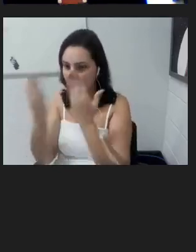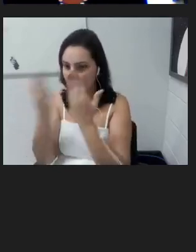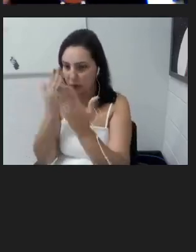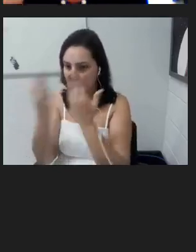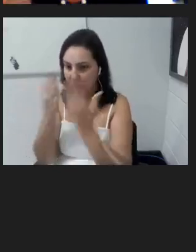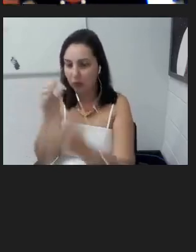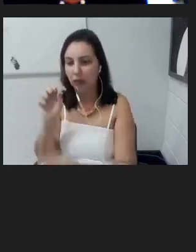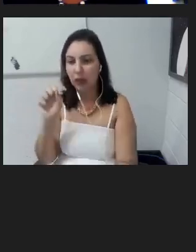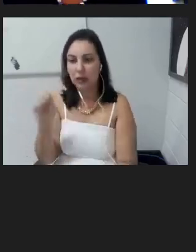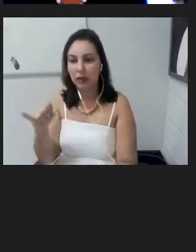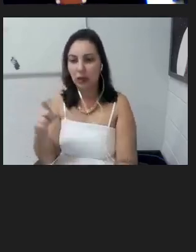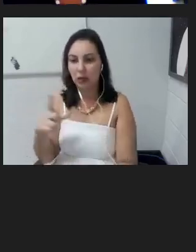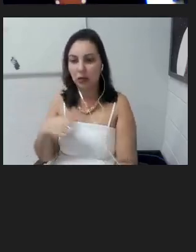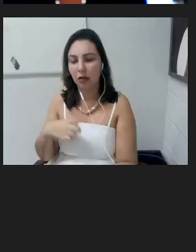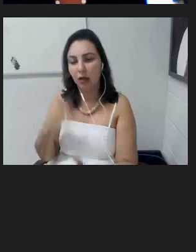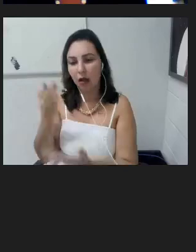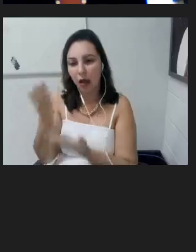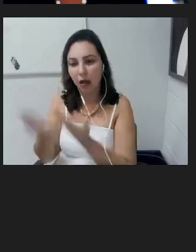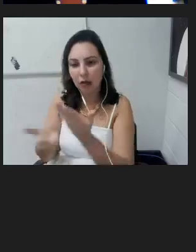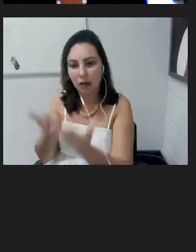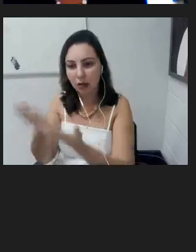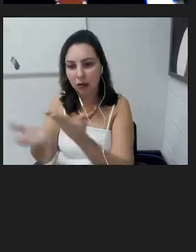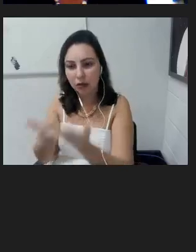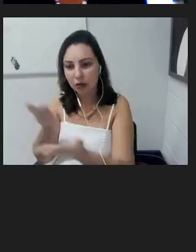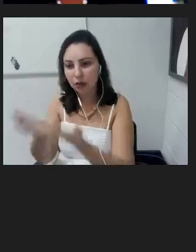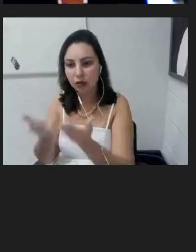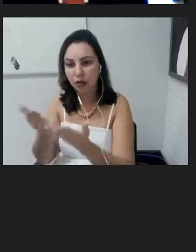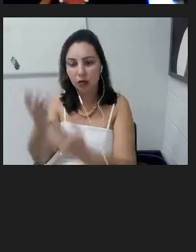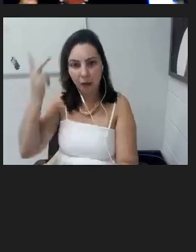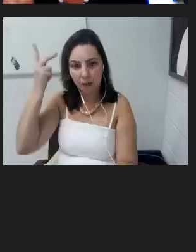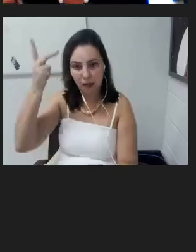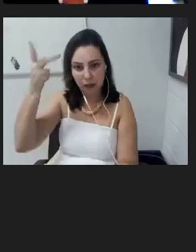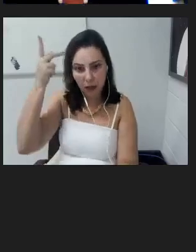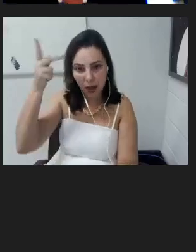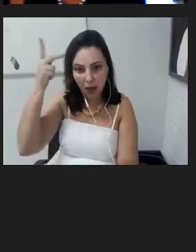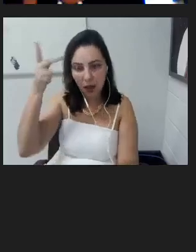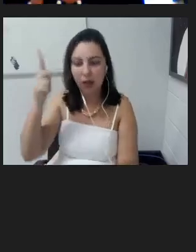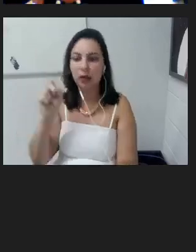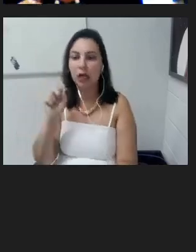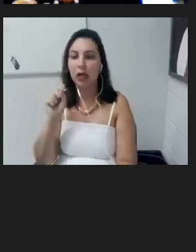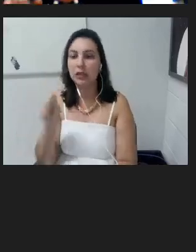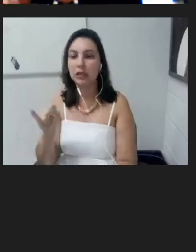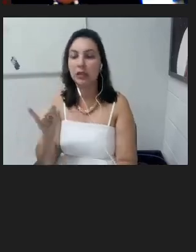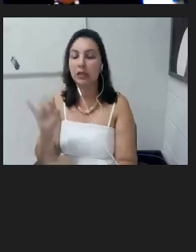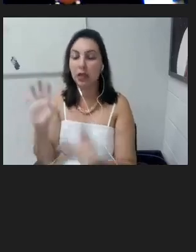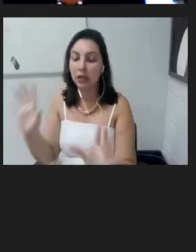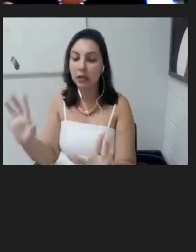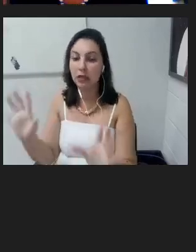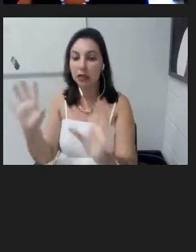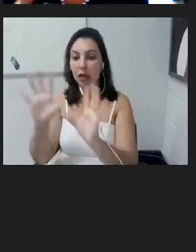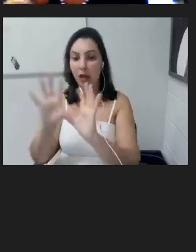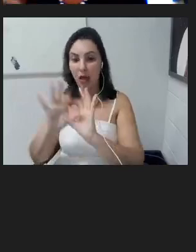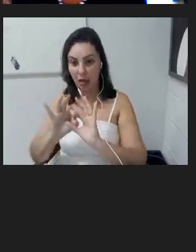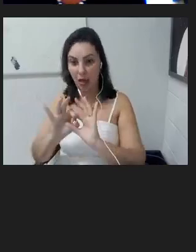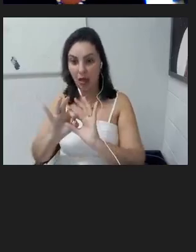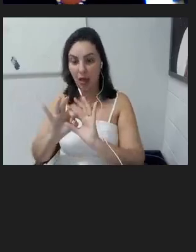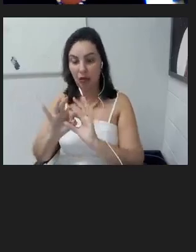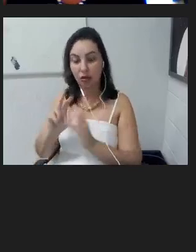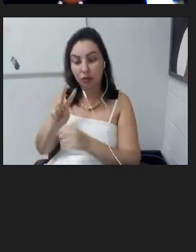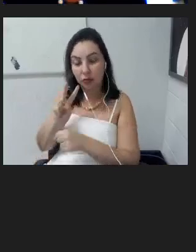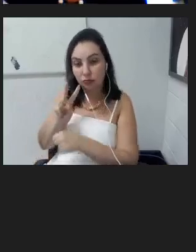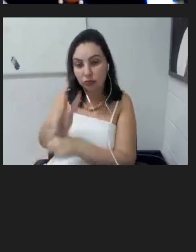em atendimento com psiquiatra, se esta rede